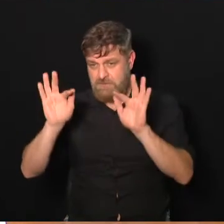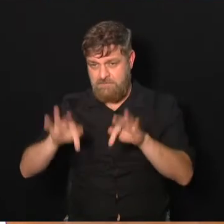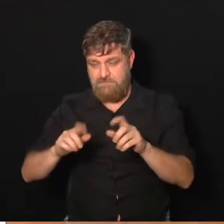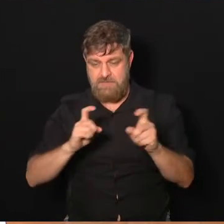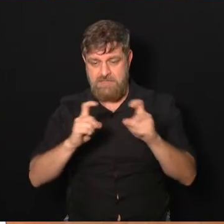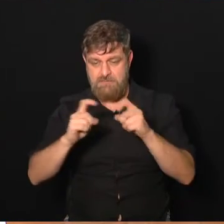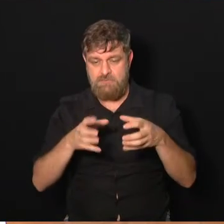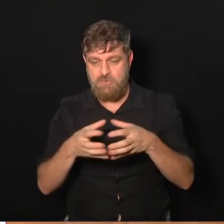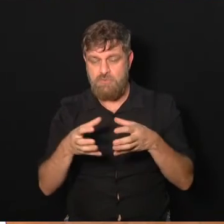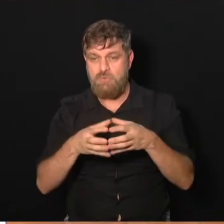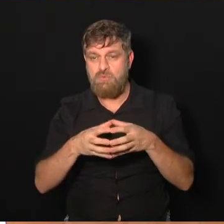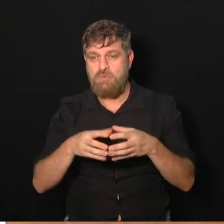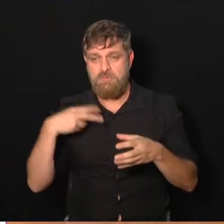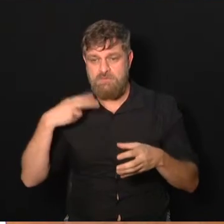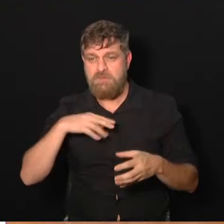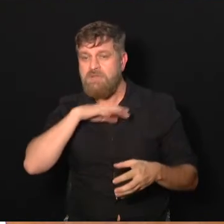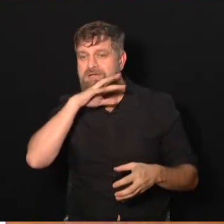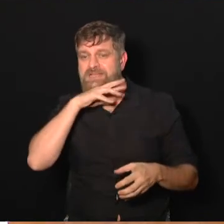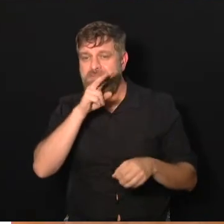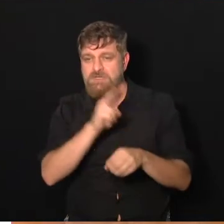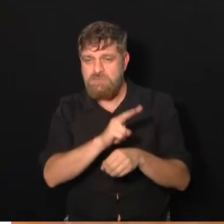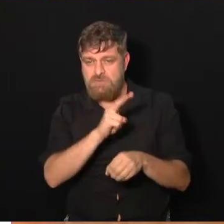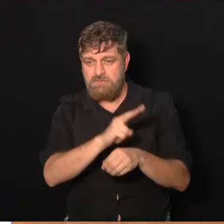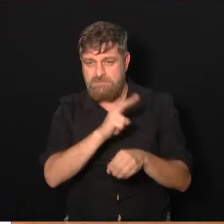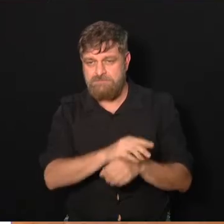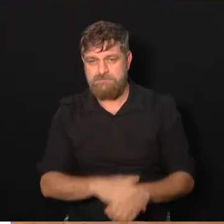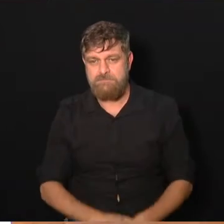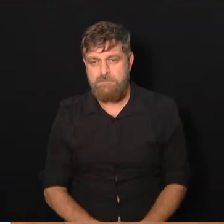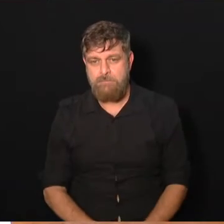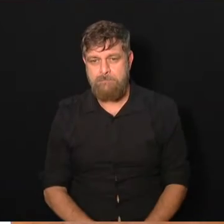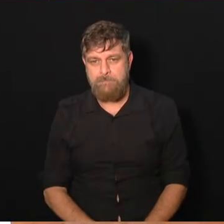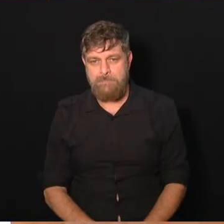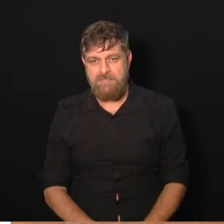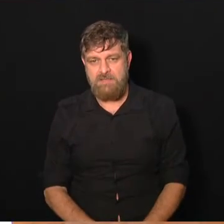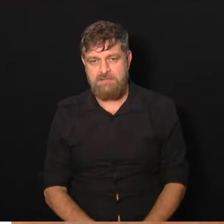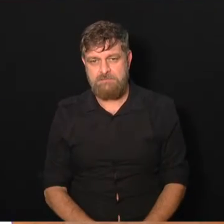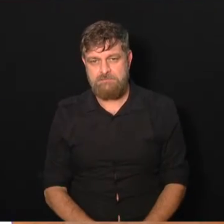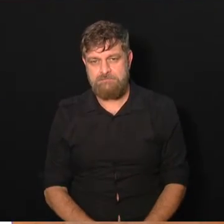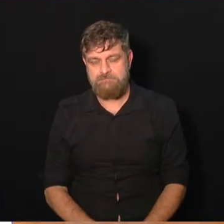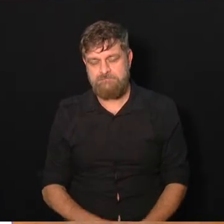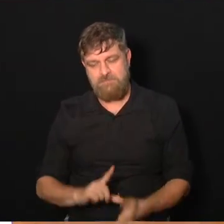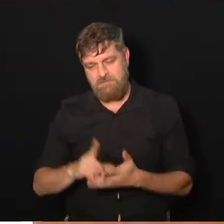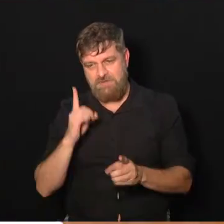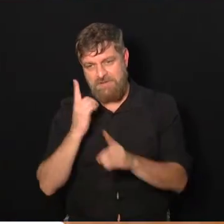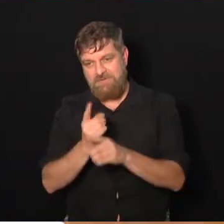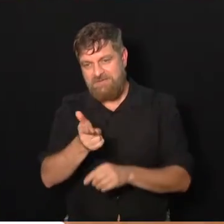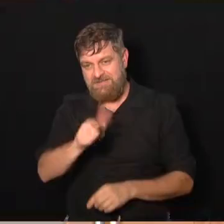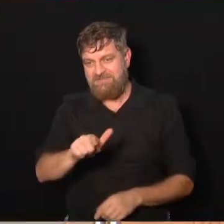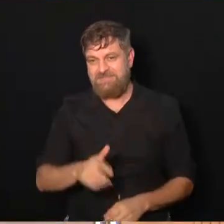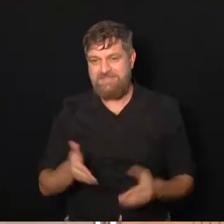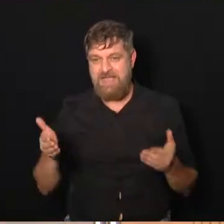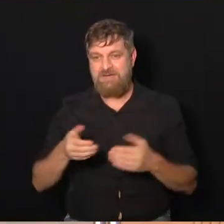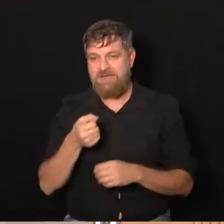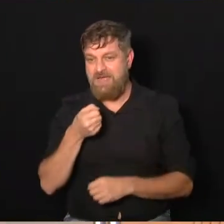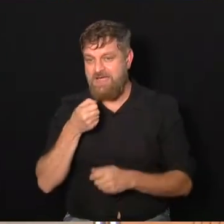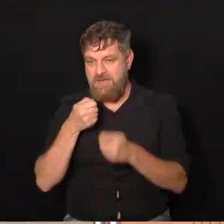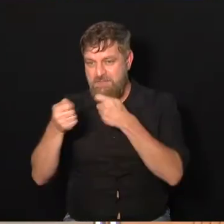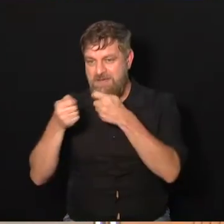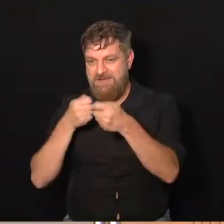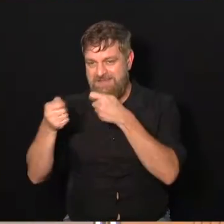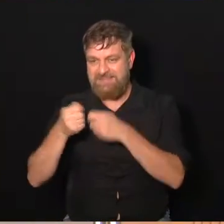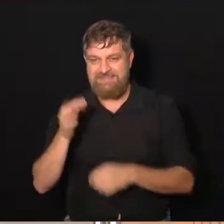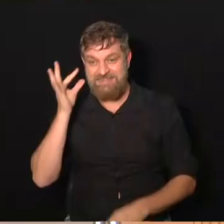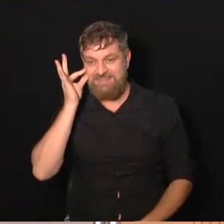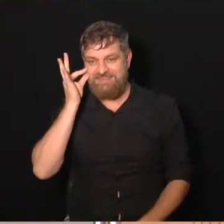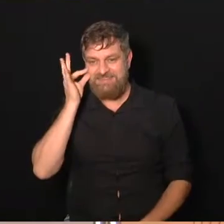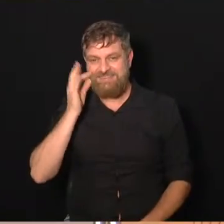da Comissão de Proteção e Defesa dos Direitos dos Animais. E até a próxima. Muito obrigado. E agora vai dar uma entrevista ao vivo lá, olha aí, beleza